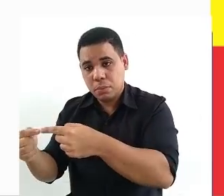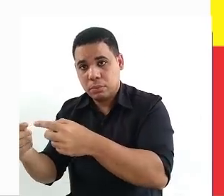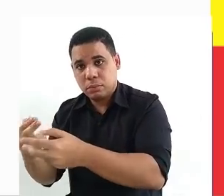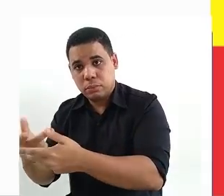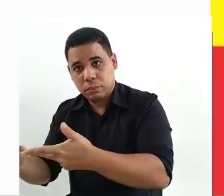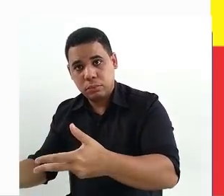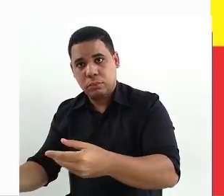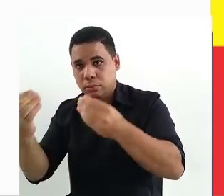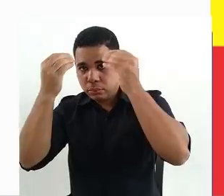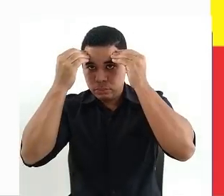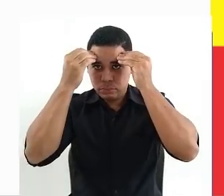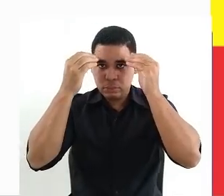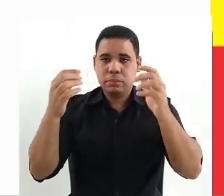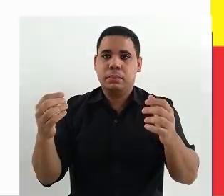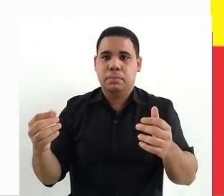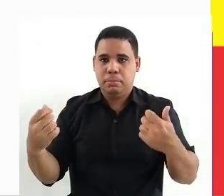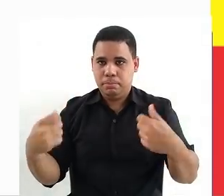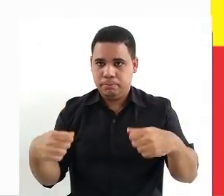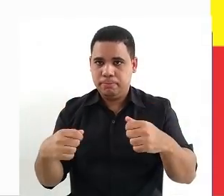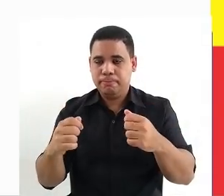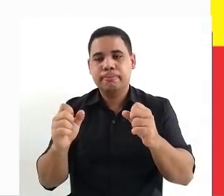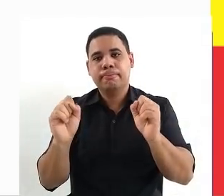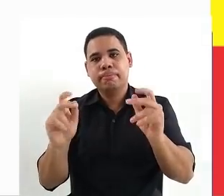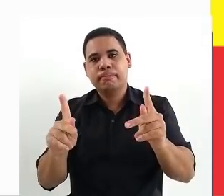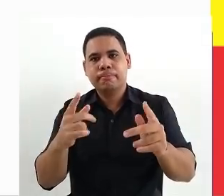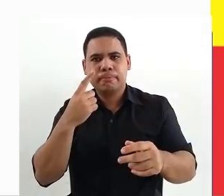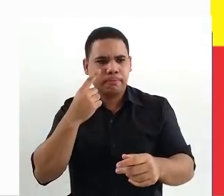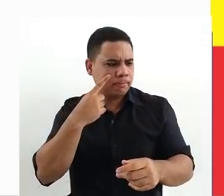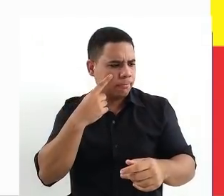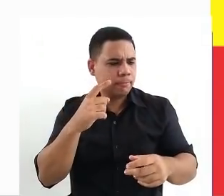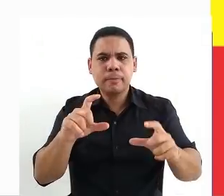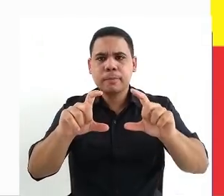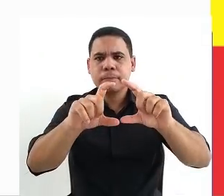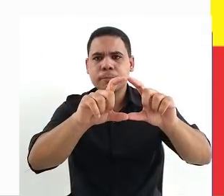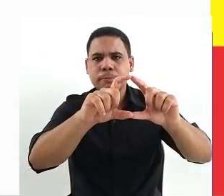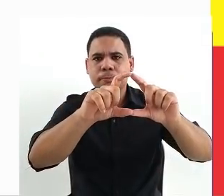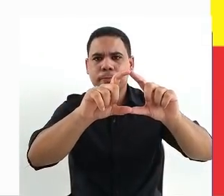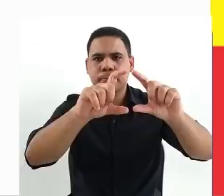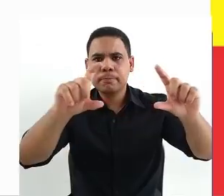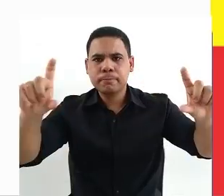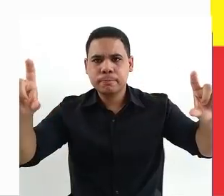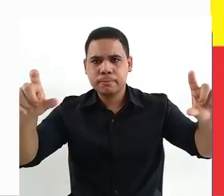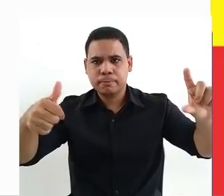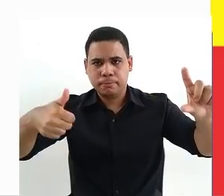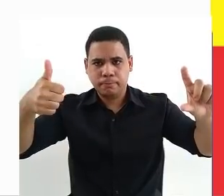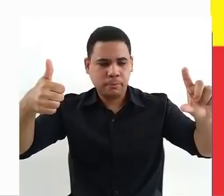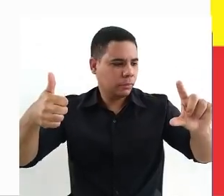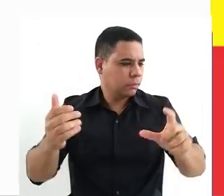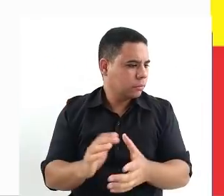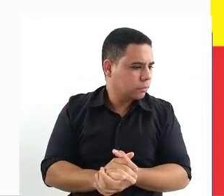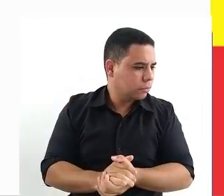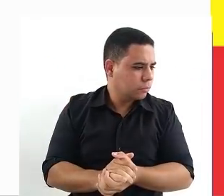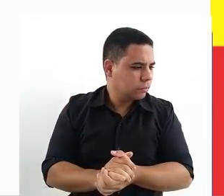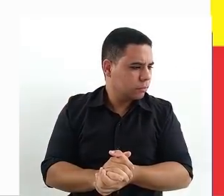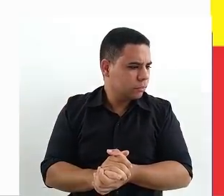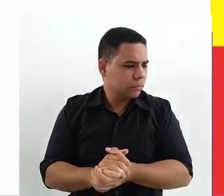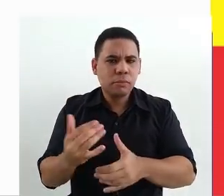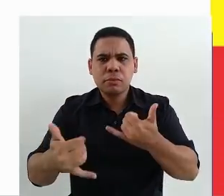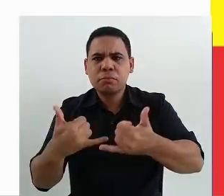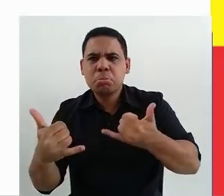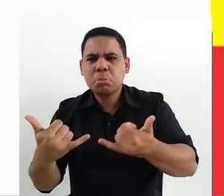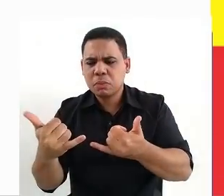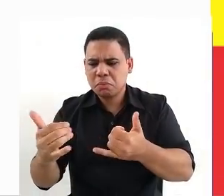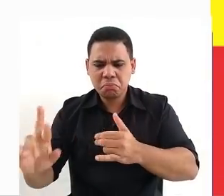experimentos aleatórios? É aquele que, repetido diversas vezes, sob condições idênticas,